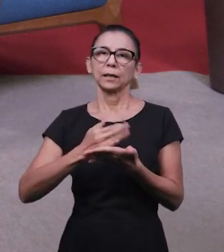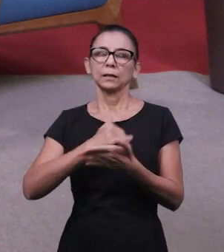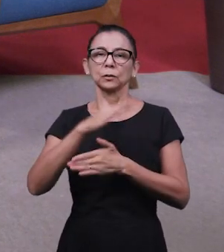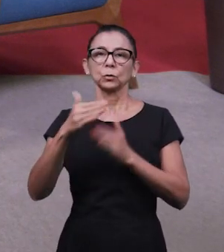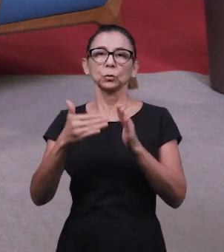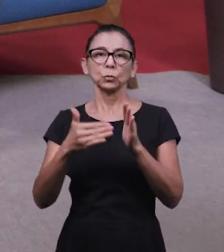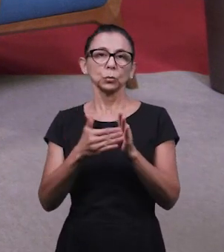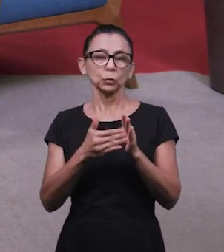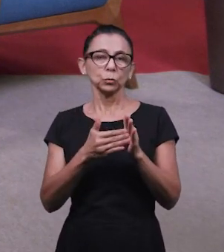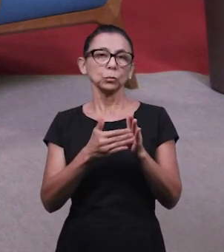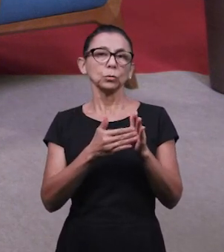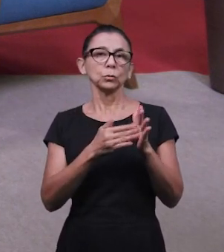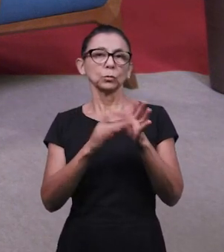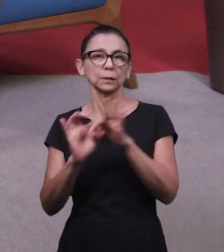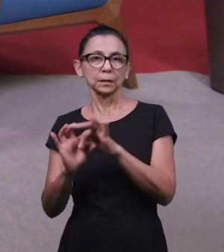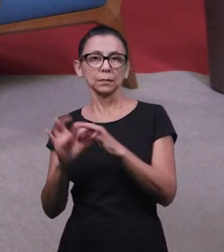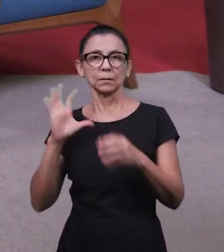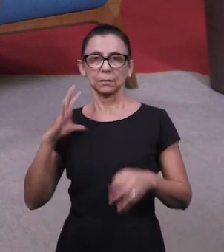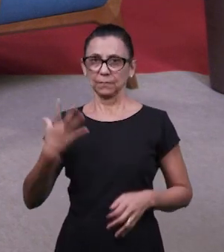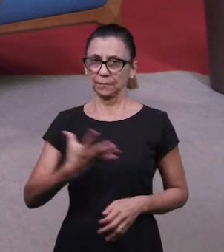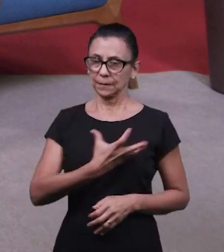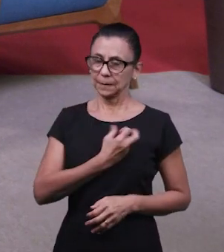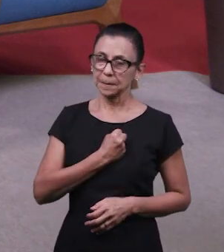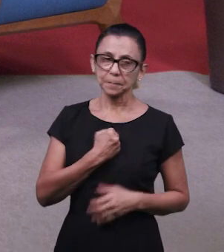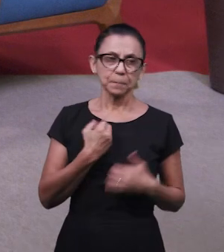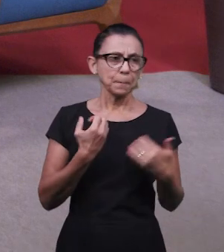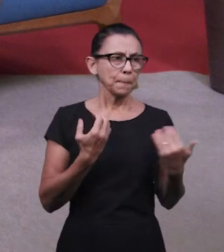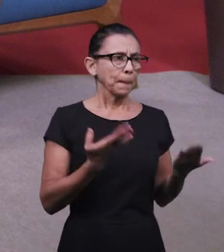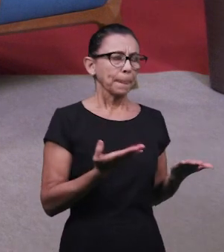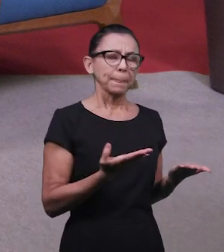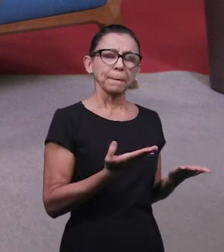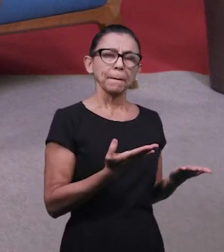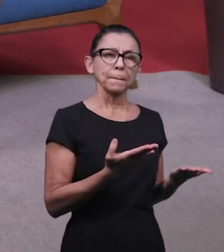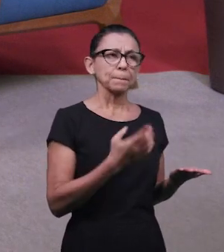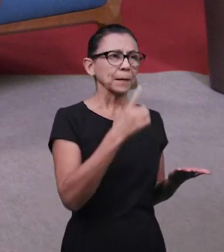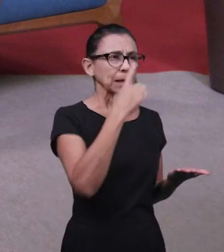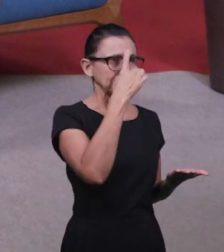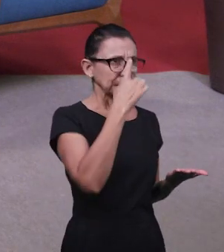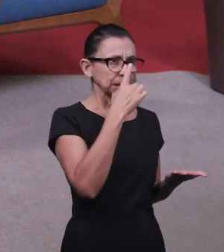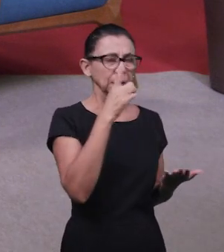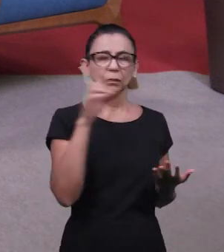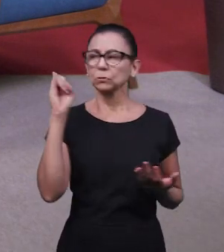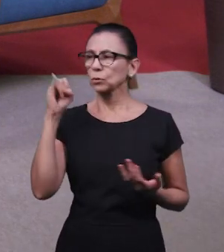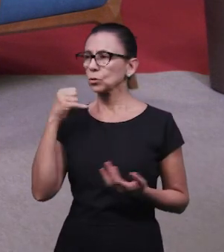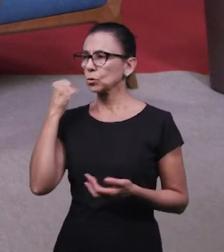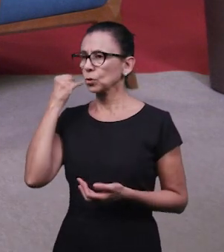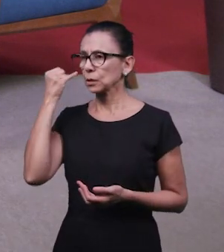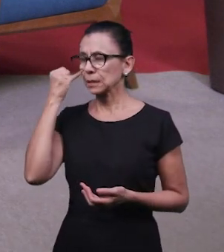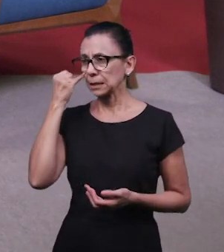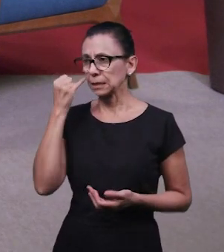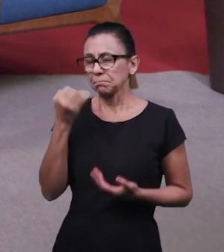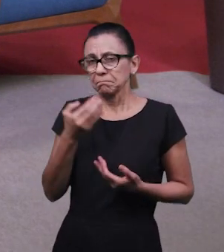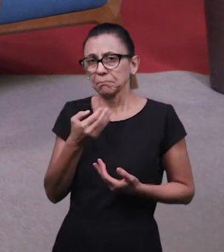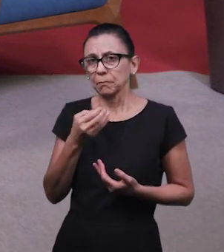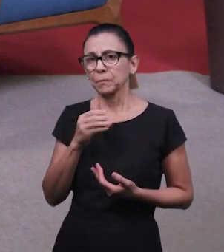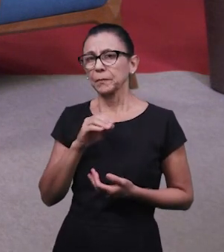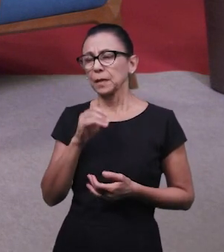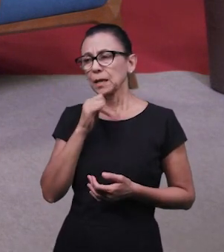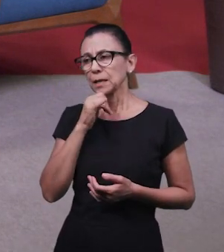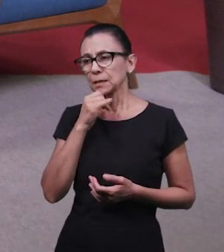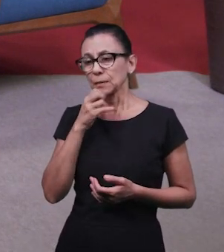revelação. E essa doutrina é que nos garante, né, a base